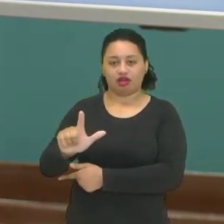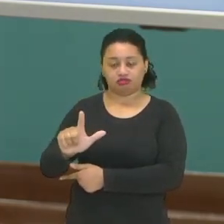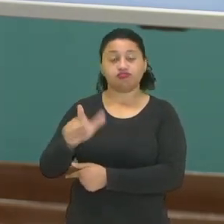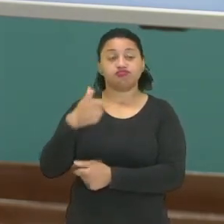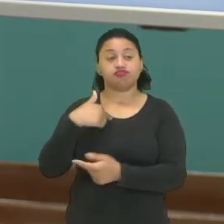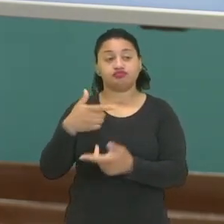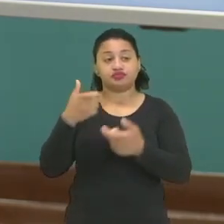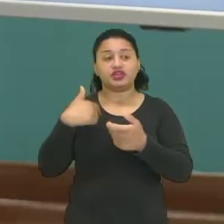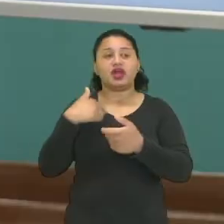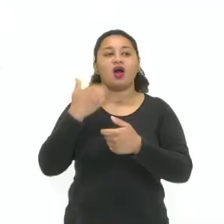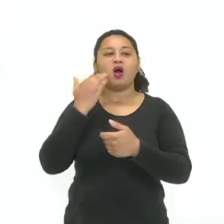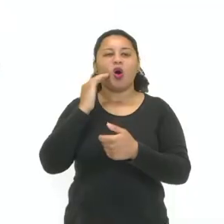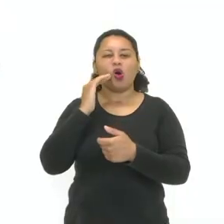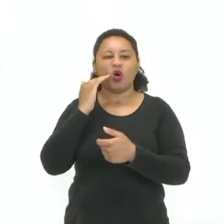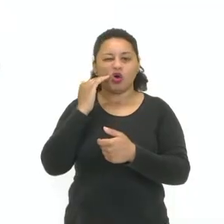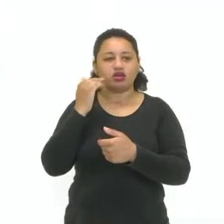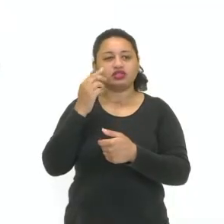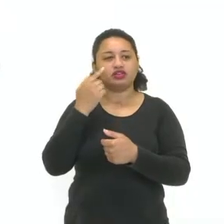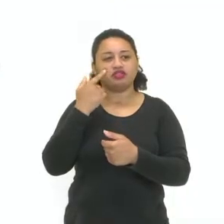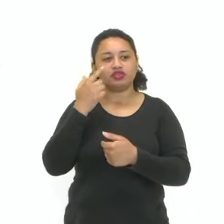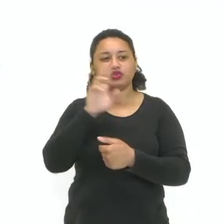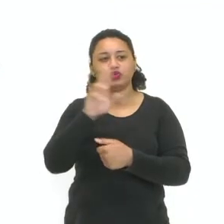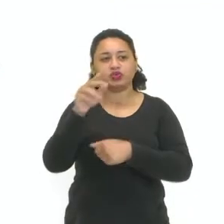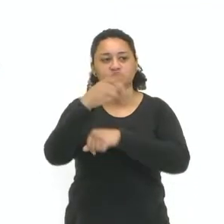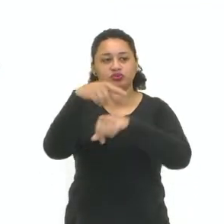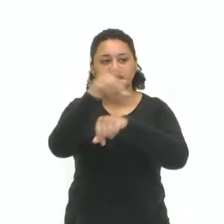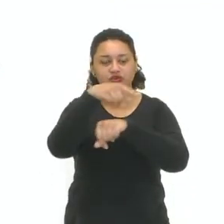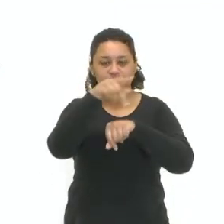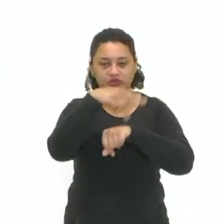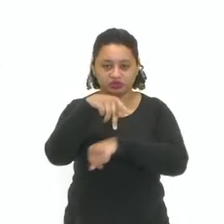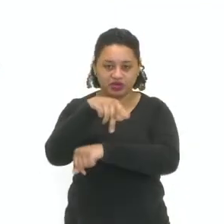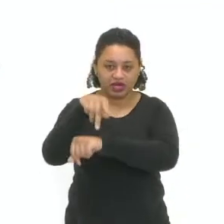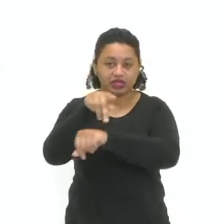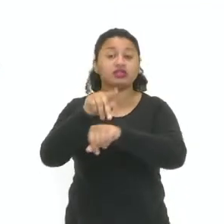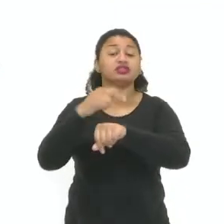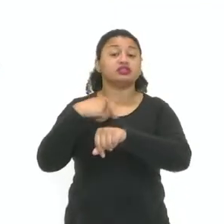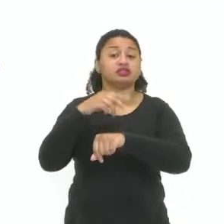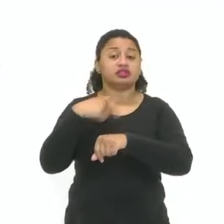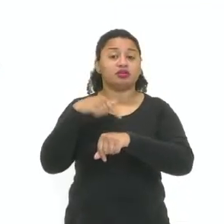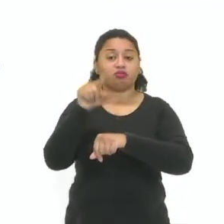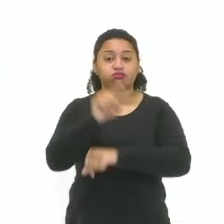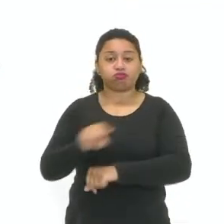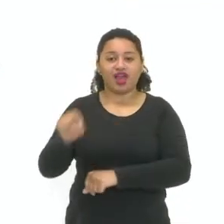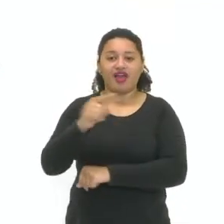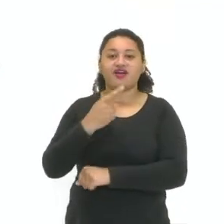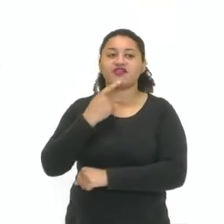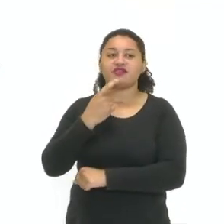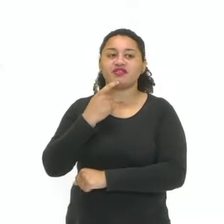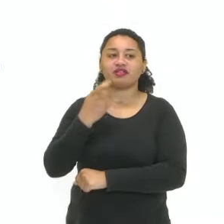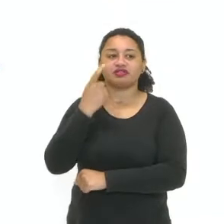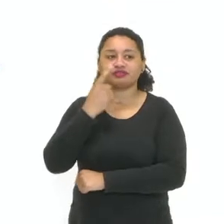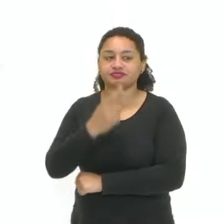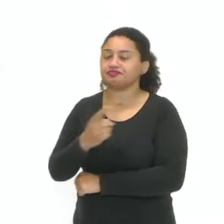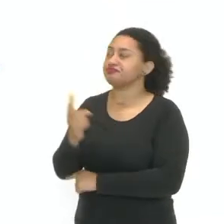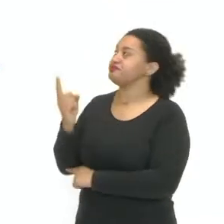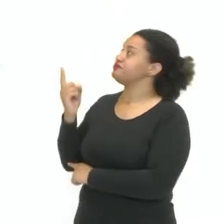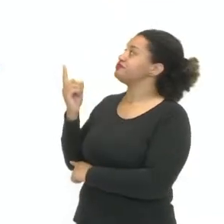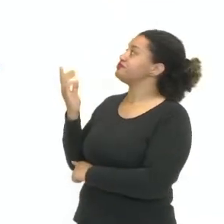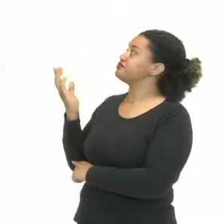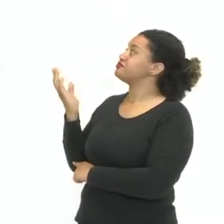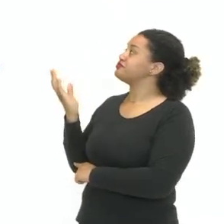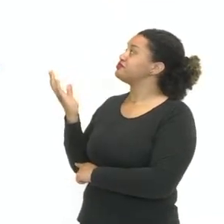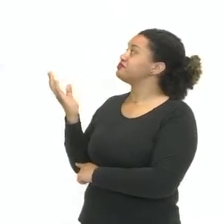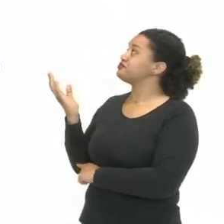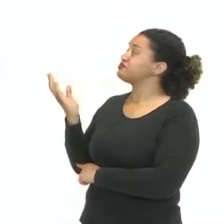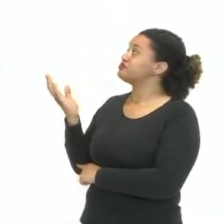como Mauritânia, Mali, o Níger, não confundir com a Nigéria, tá? Que é esse outro país aqui. Nigéria, Gana,